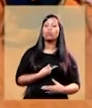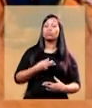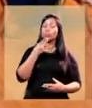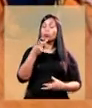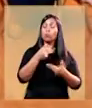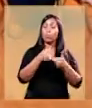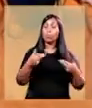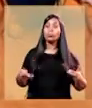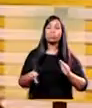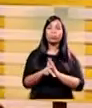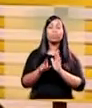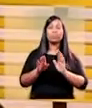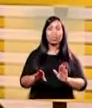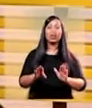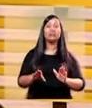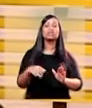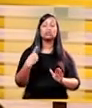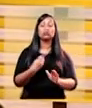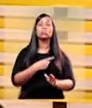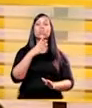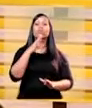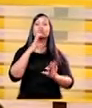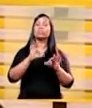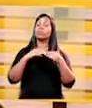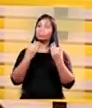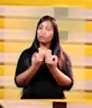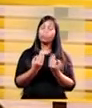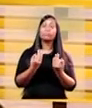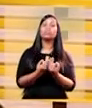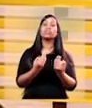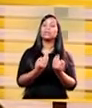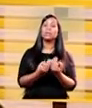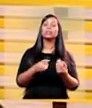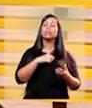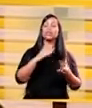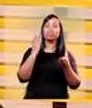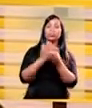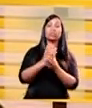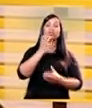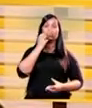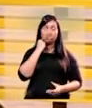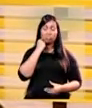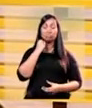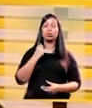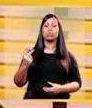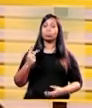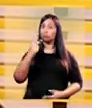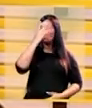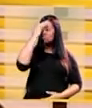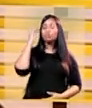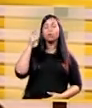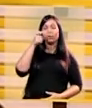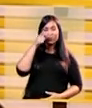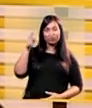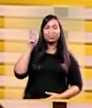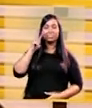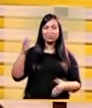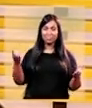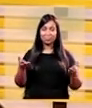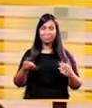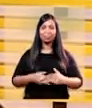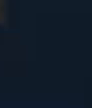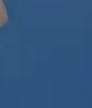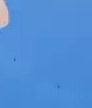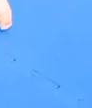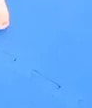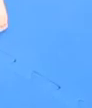aqui de alguns casos genéricos, mas a gente foi conhecer uma família que acabou de passar por um processo de adoção. Um casal, você confere a história deles